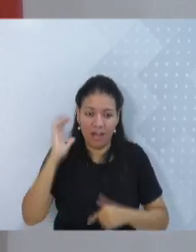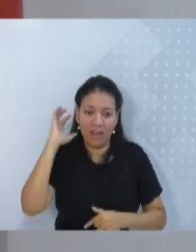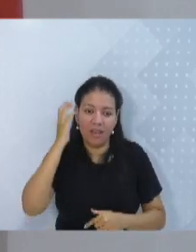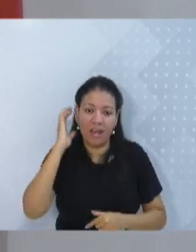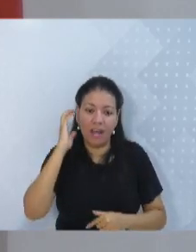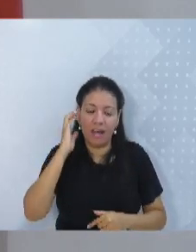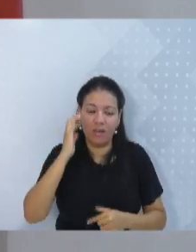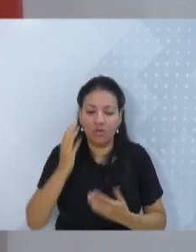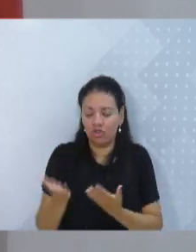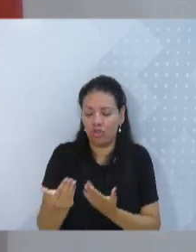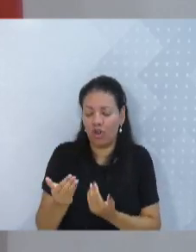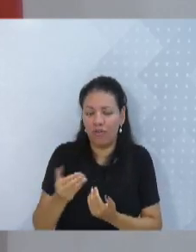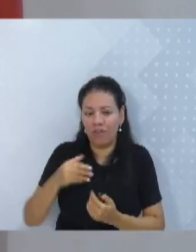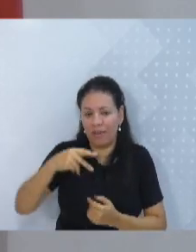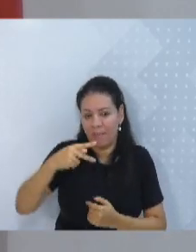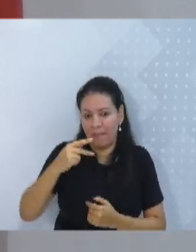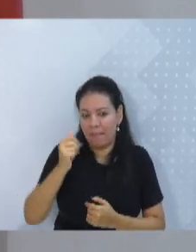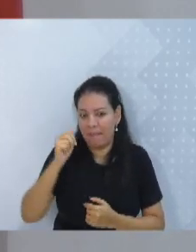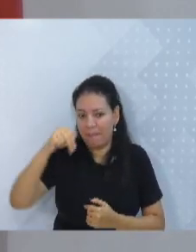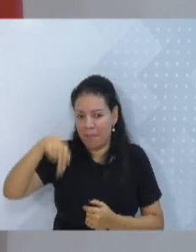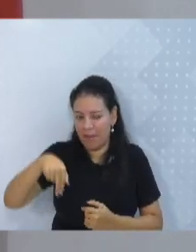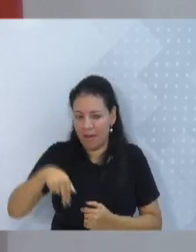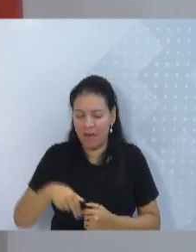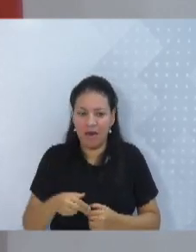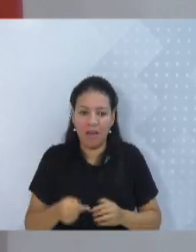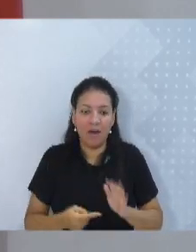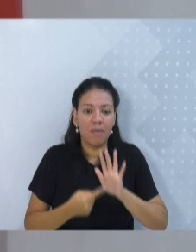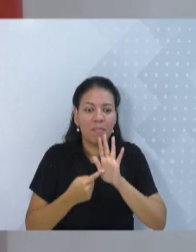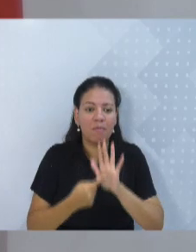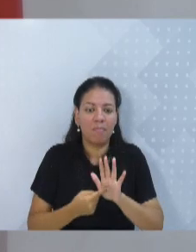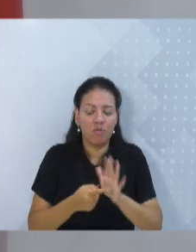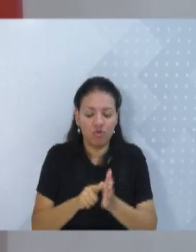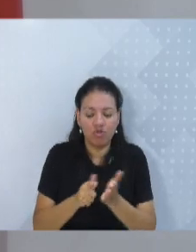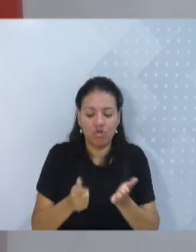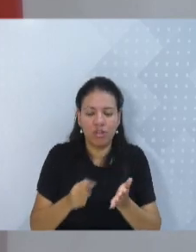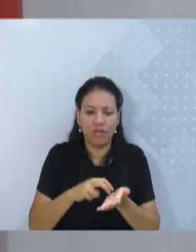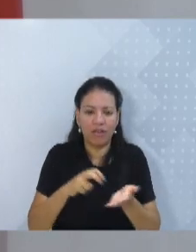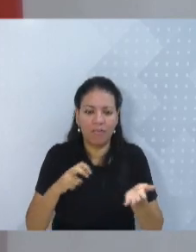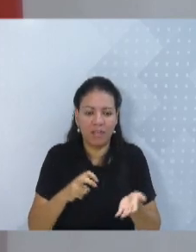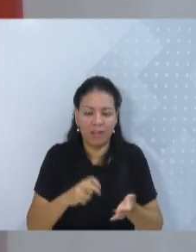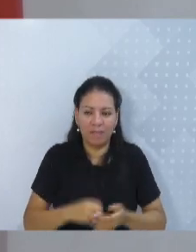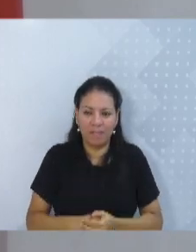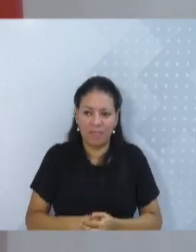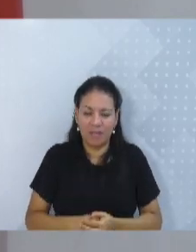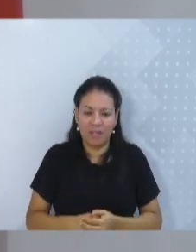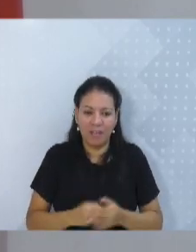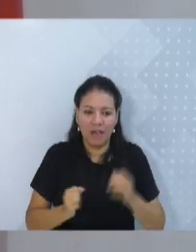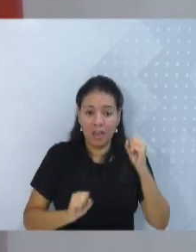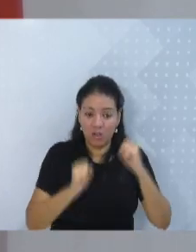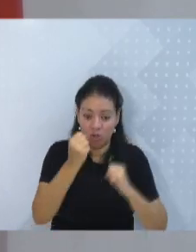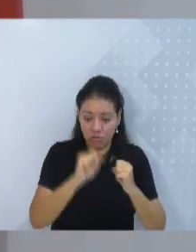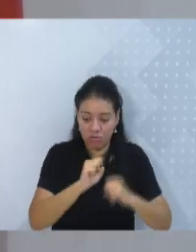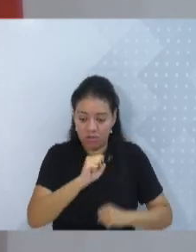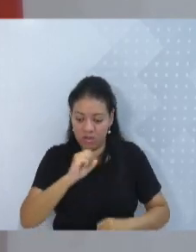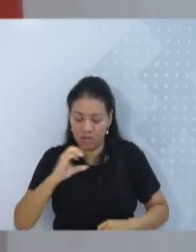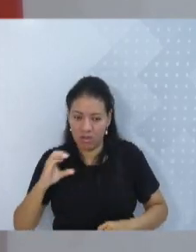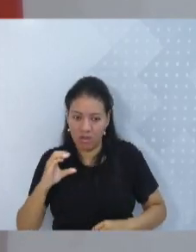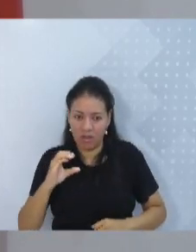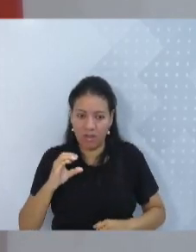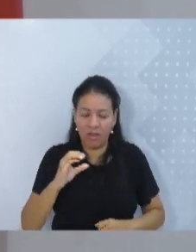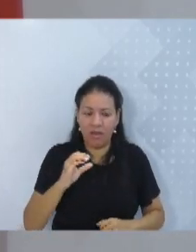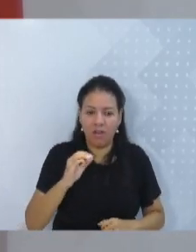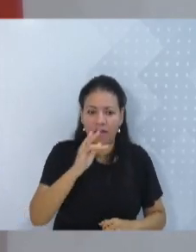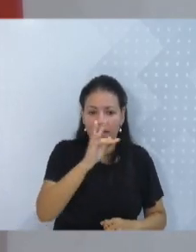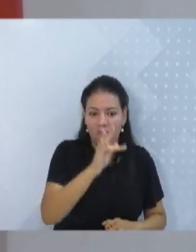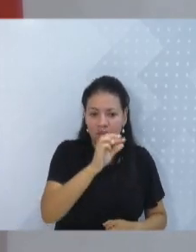Jovem Pan apresentando o programa do jornal da manhã a Federação das indústrias de Santa Catarina fiesc